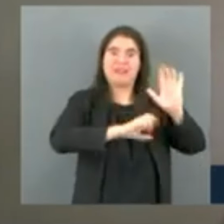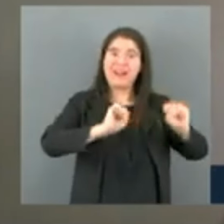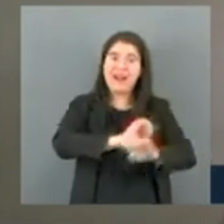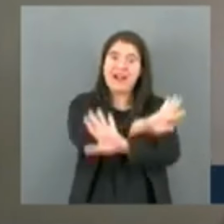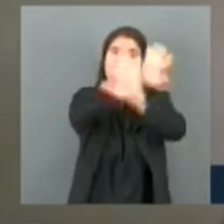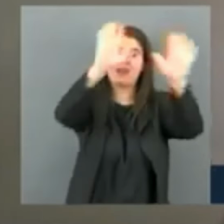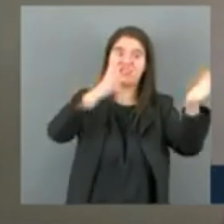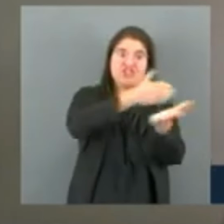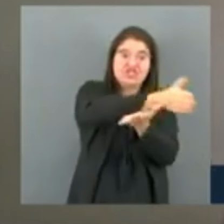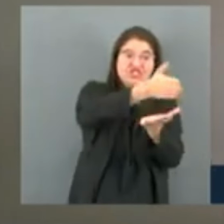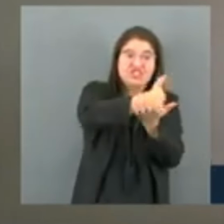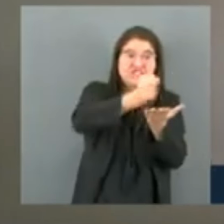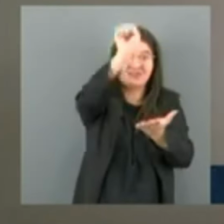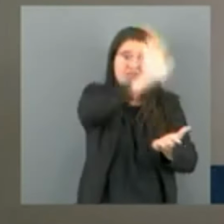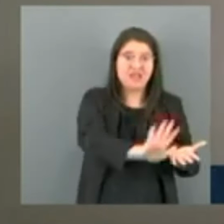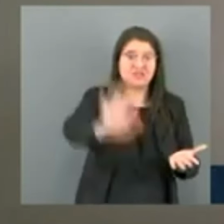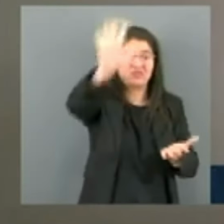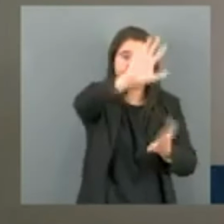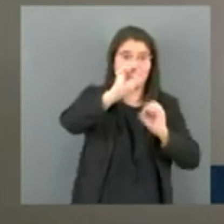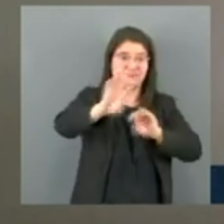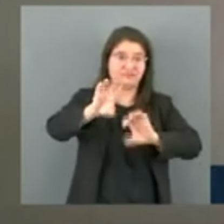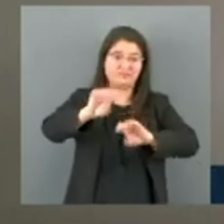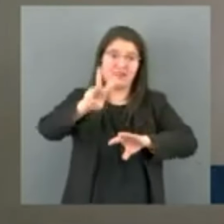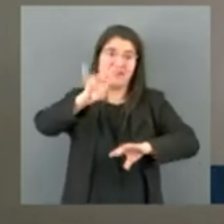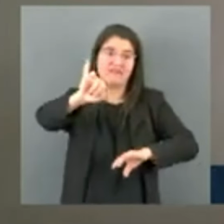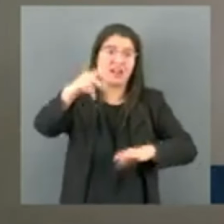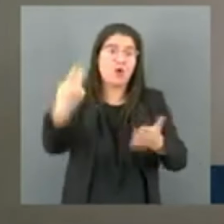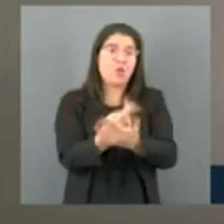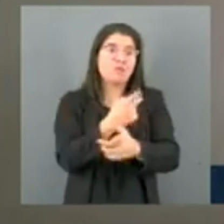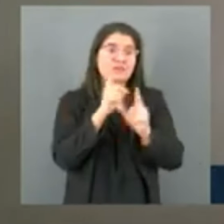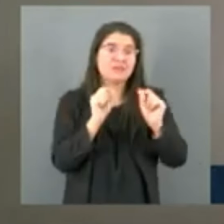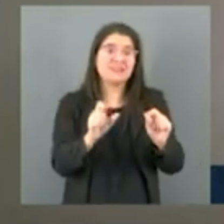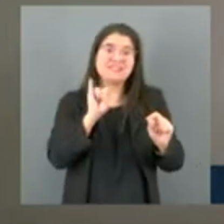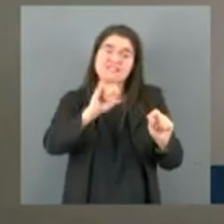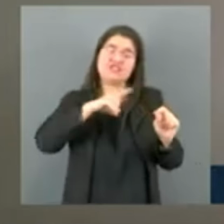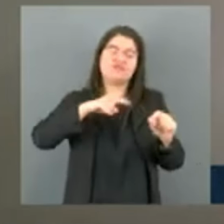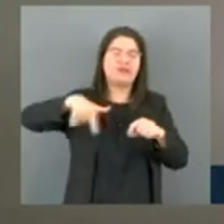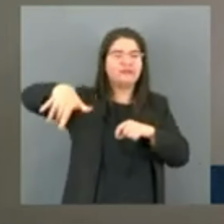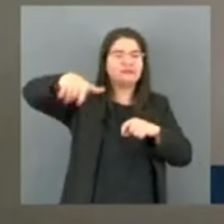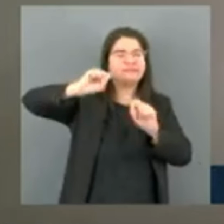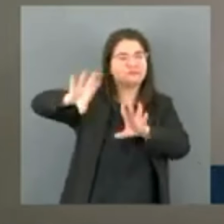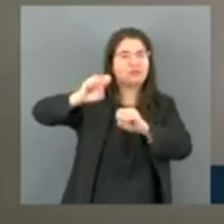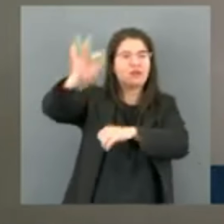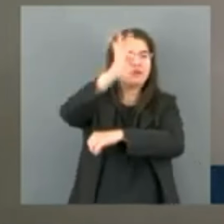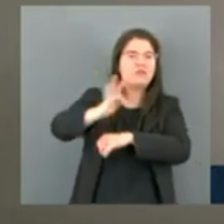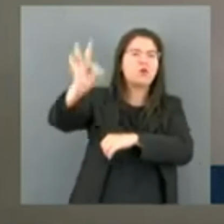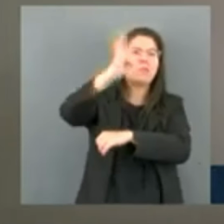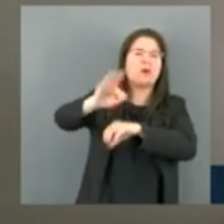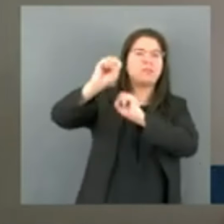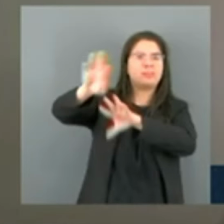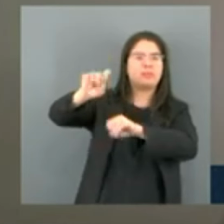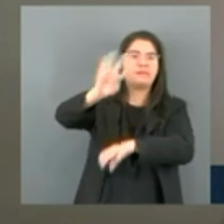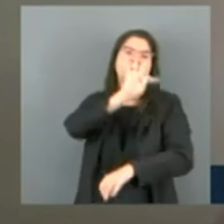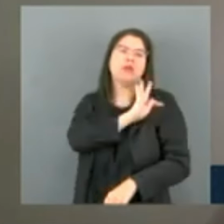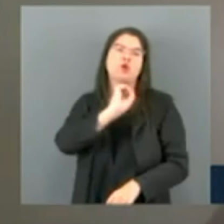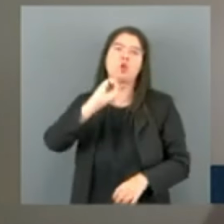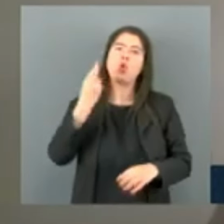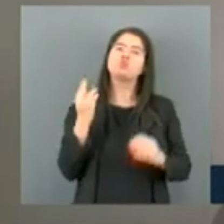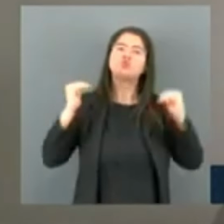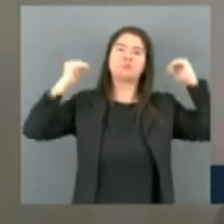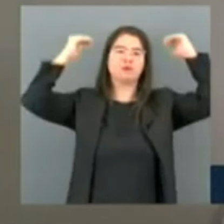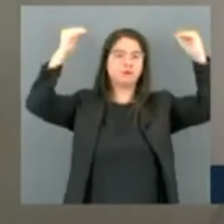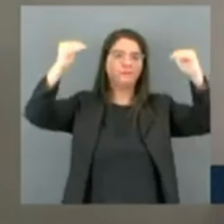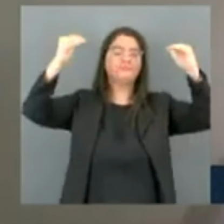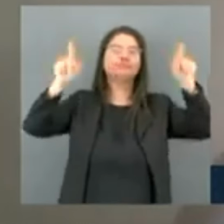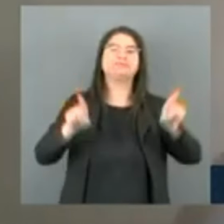diretrizes nacionais de educação. Isso só pode acontecer dentro do sistema formal de ensino, seja ele técnico ou superior.